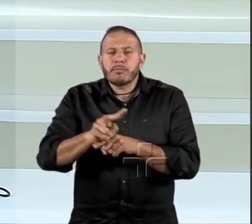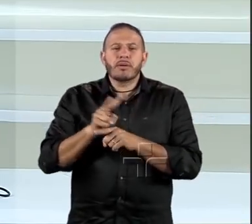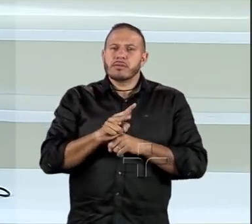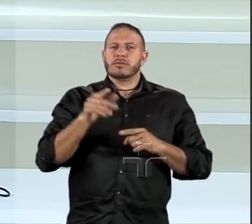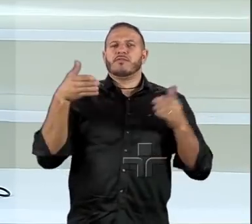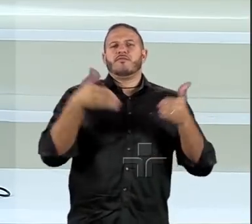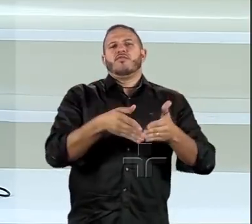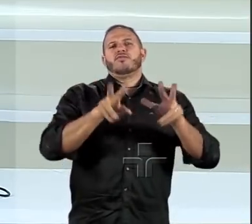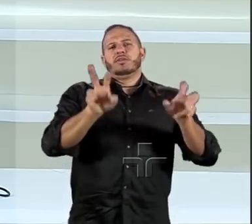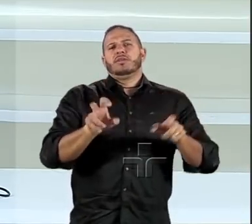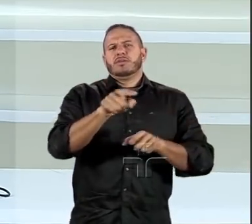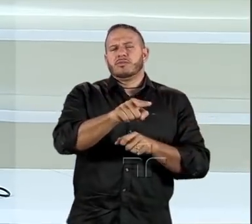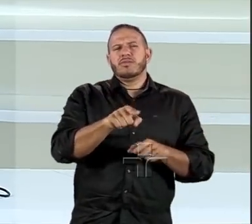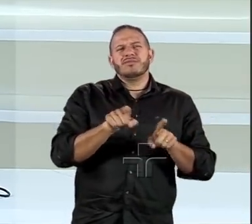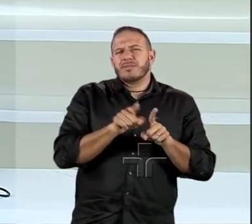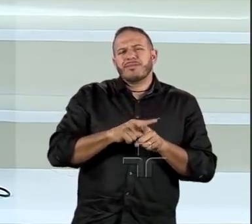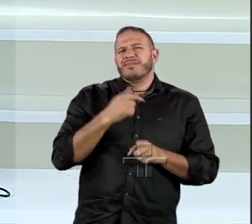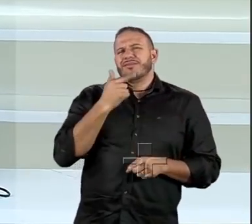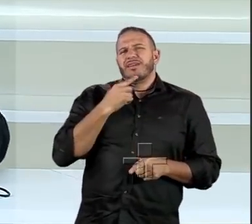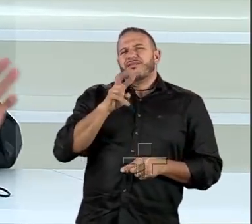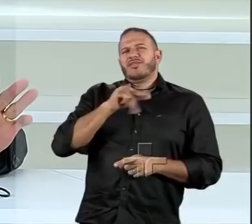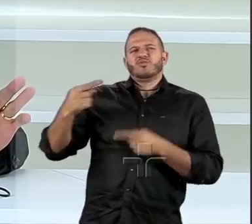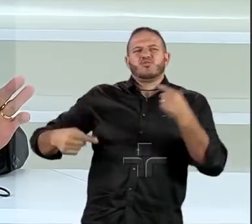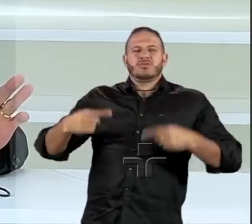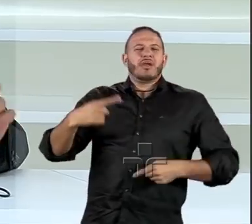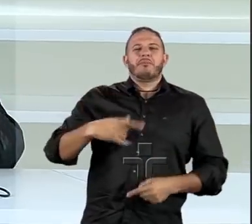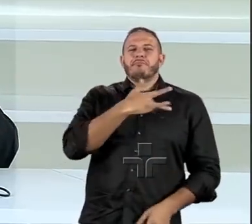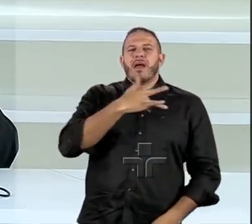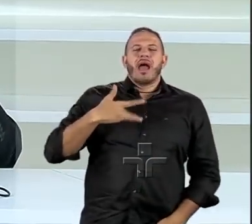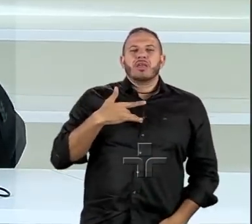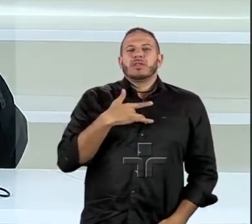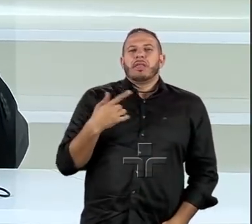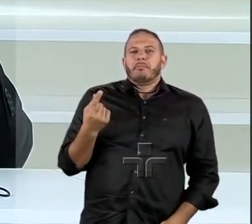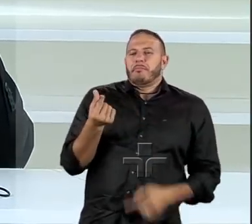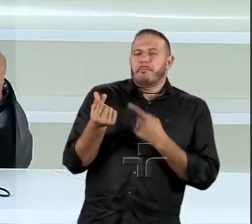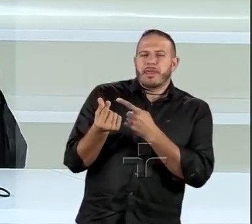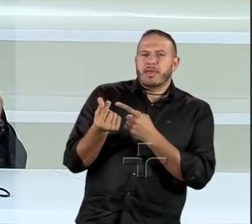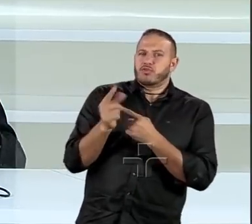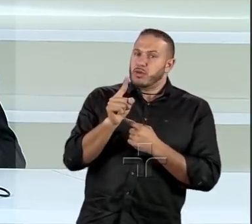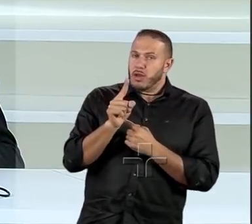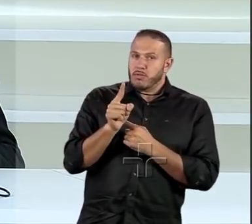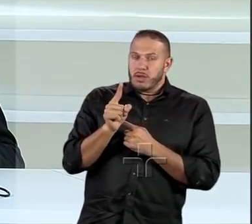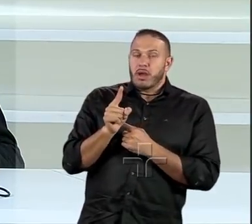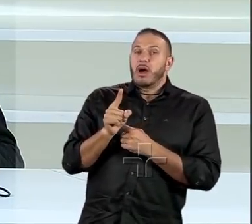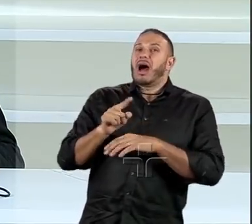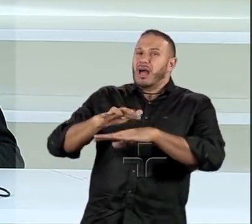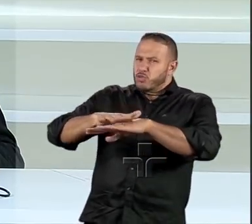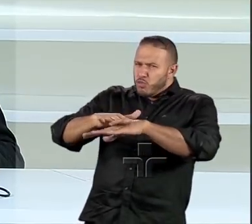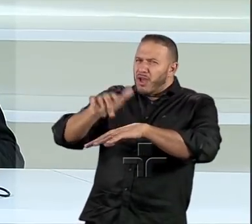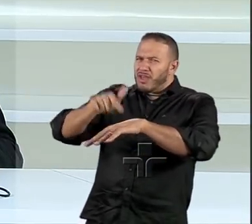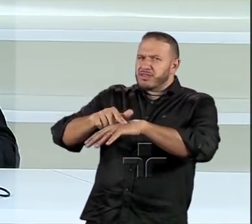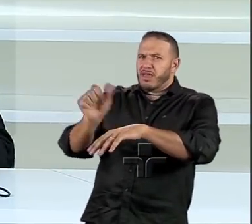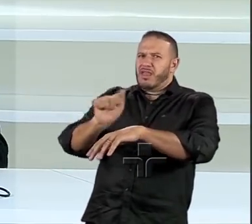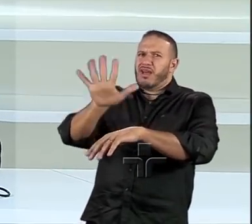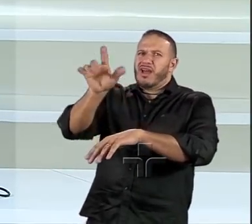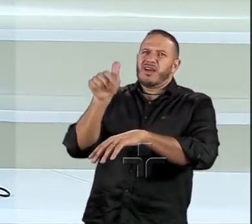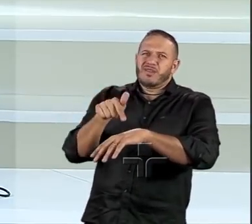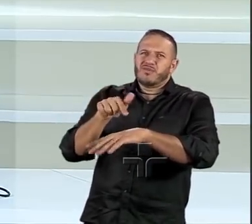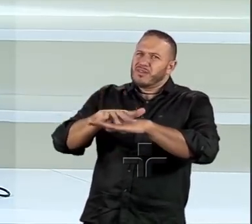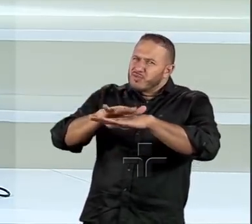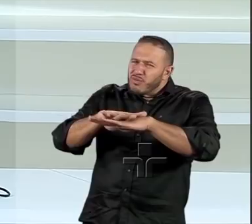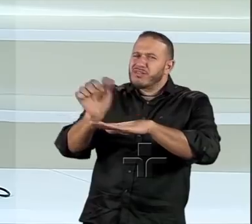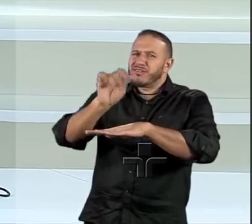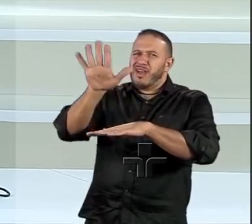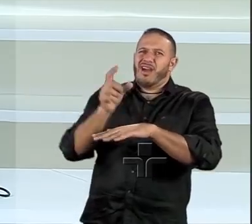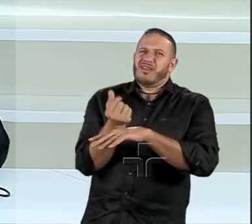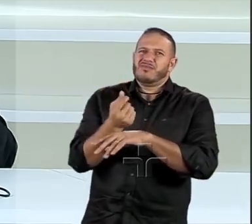dúvida nenhuma, ninguém vai discutir que saúde não tem preço. A doença tem um custo elevado. A doença tem um